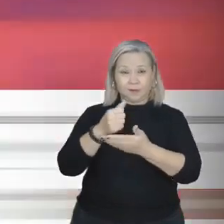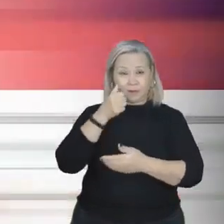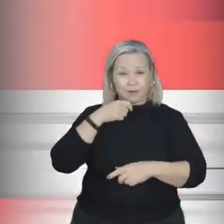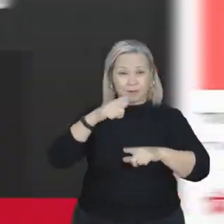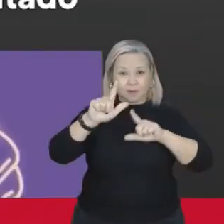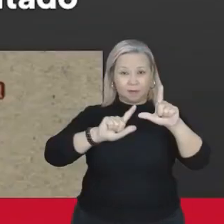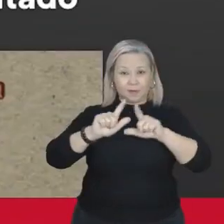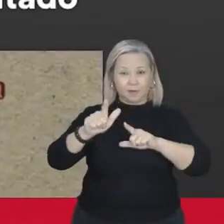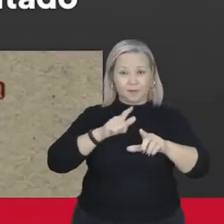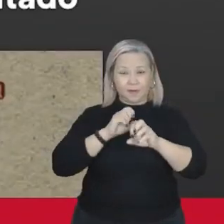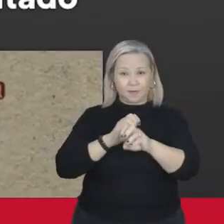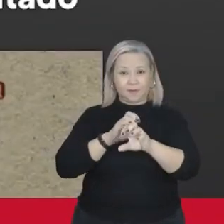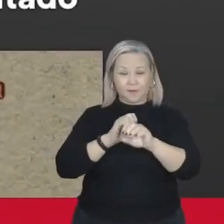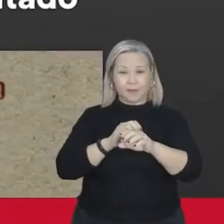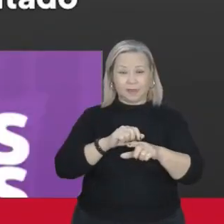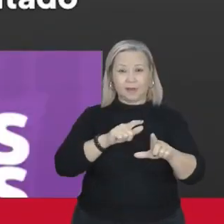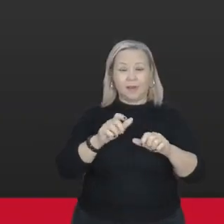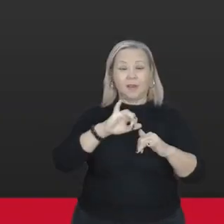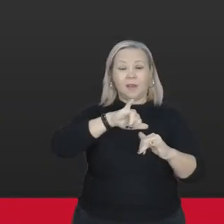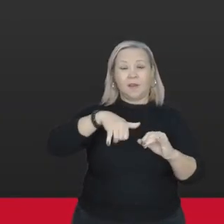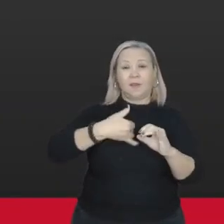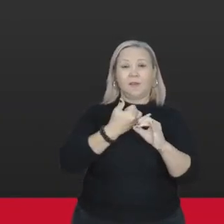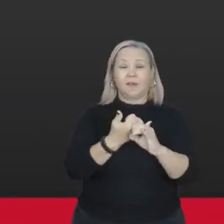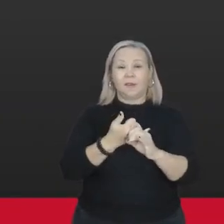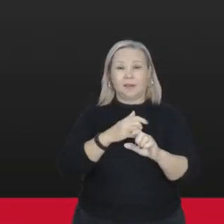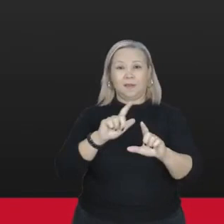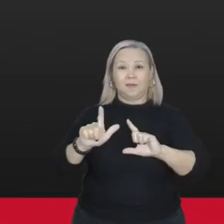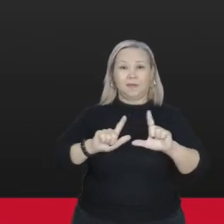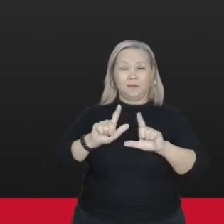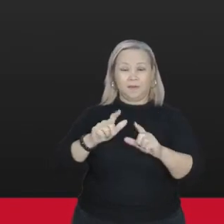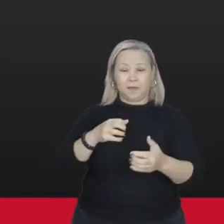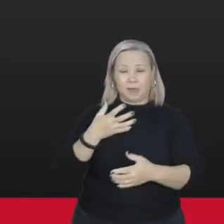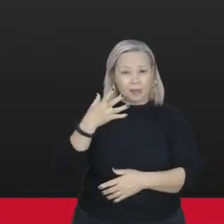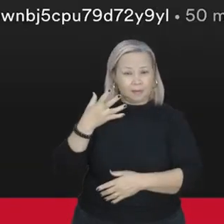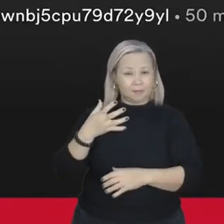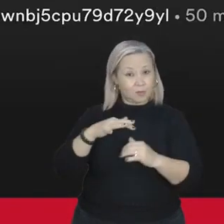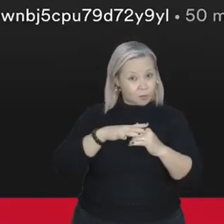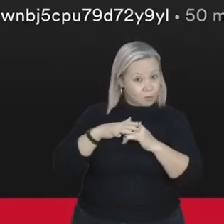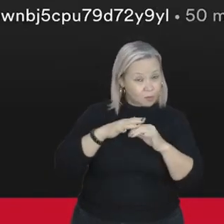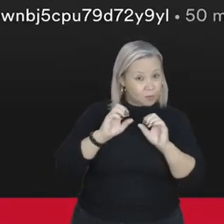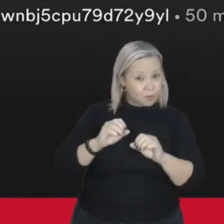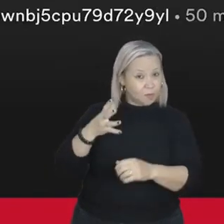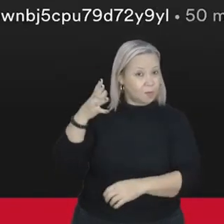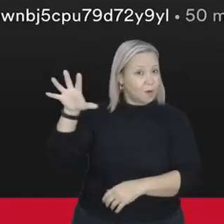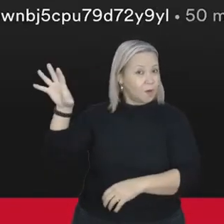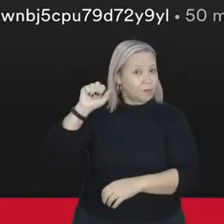canal da TV PT no YouTube ou em formato de podcast no Spotify.